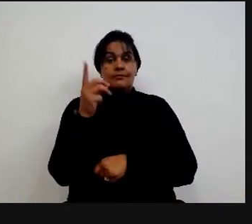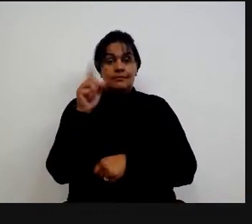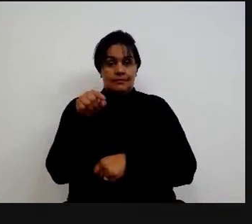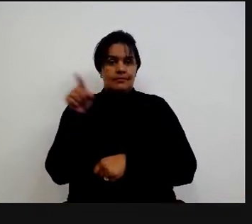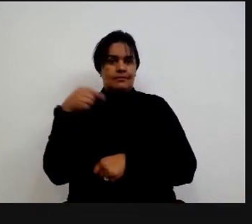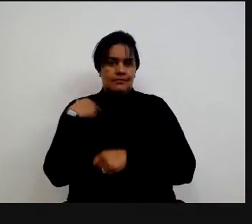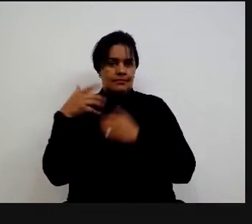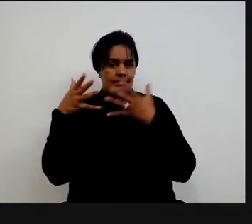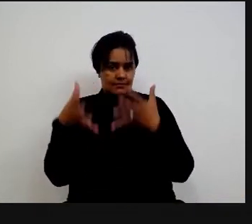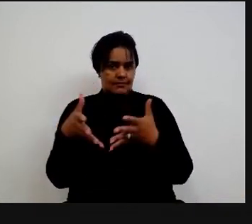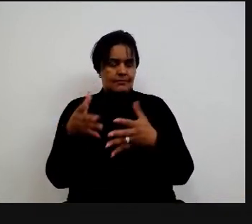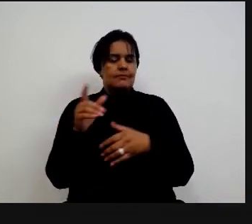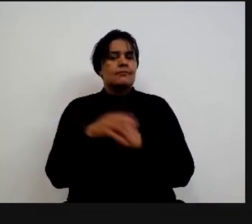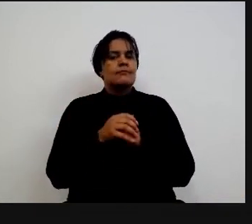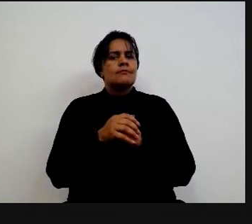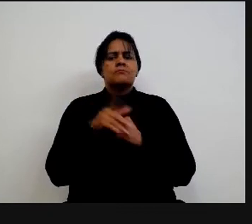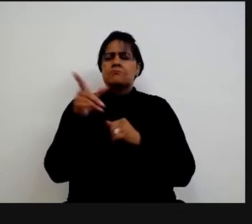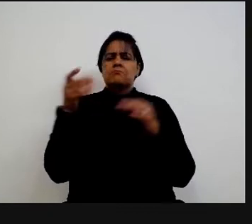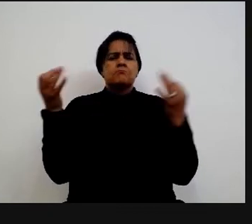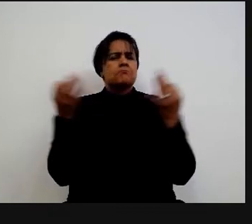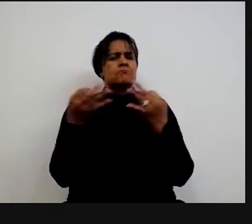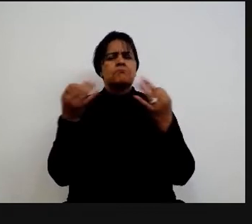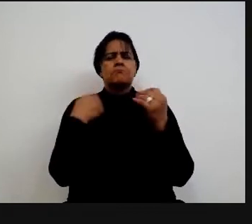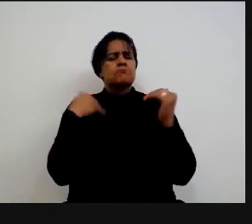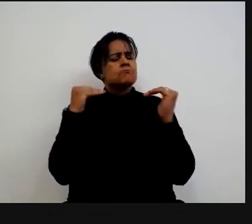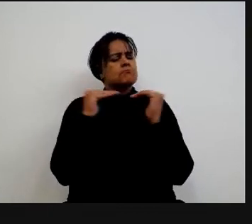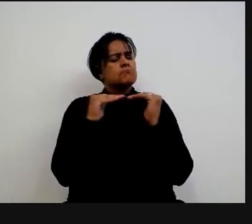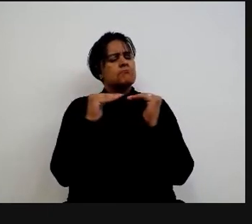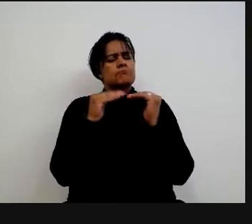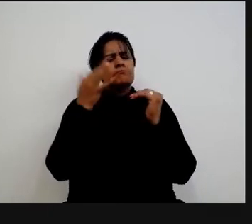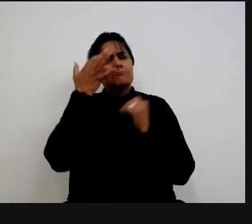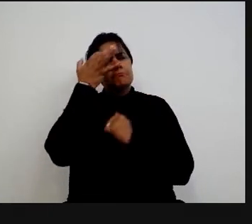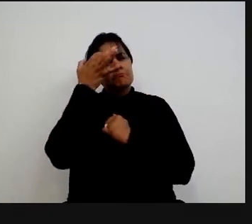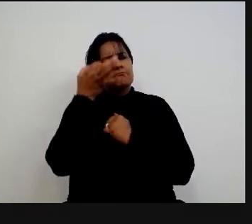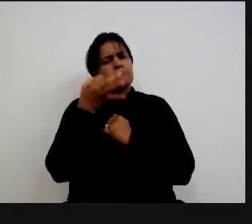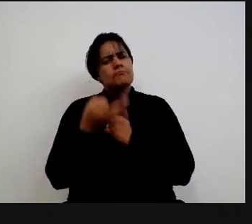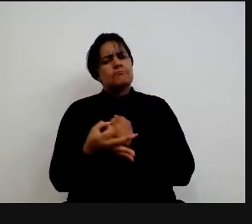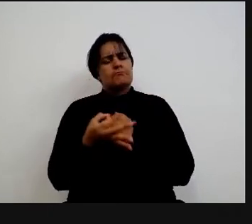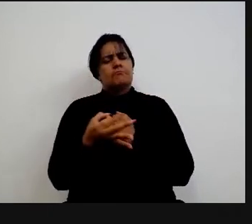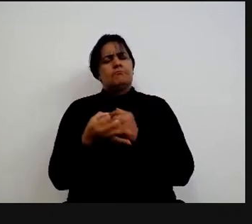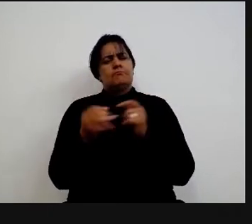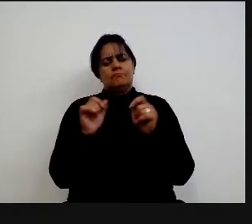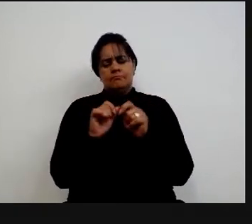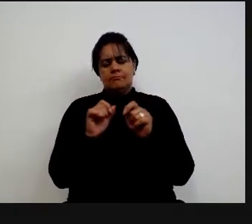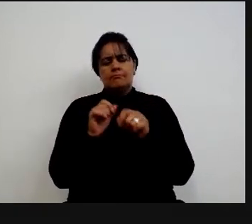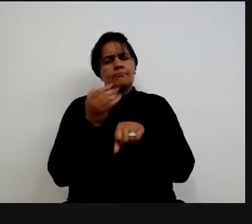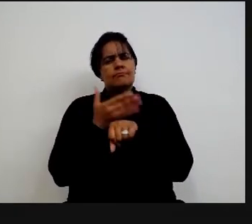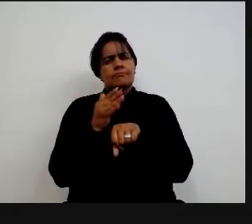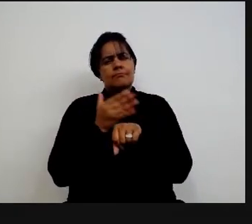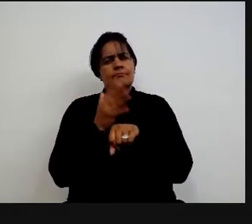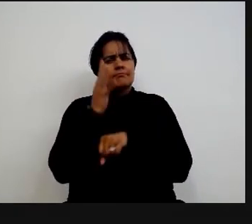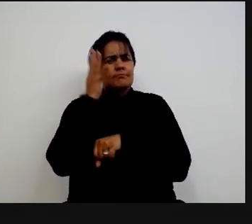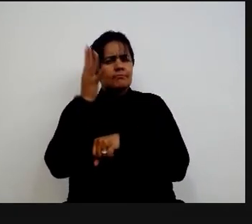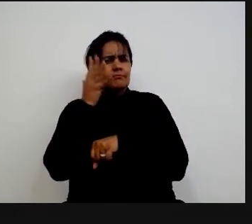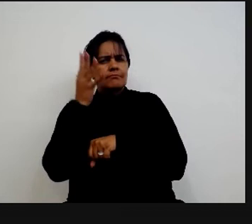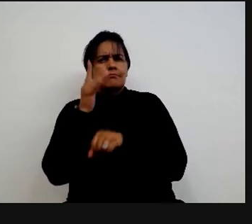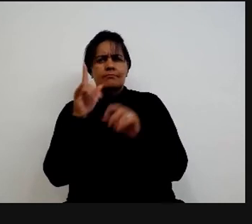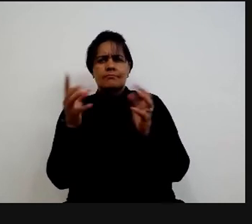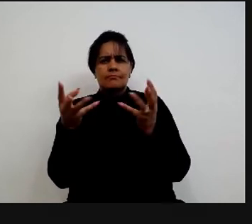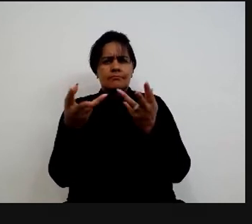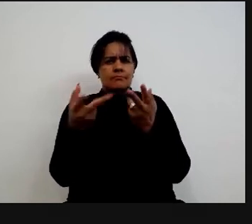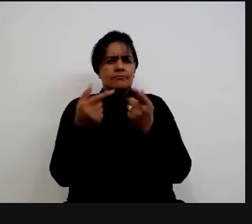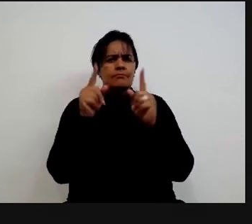excepcional, né, a coerência de vocês, de fazer da prática e do discurso, a